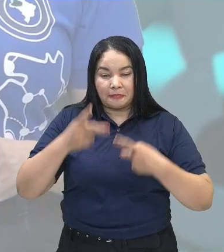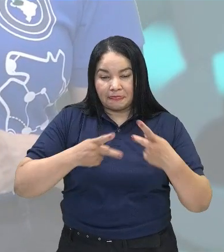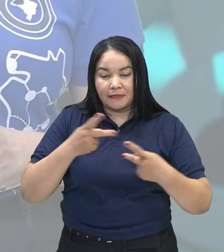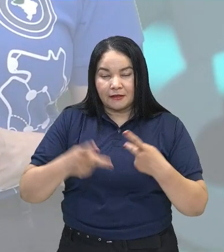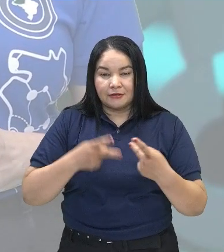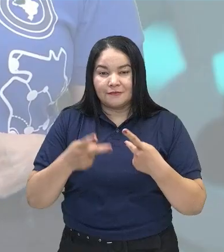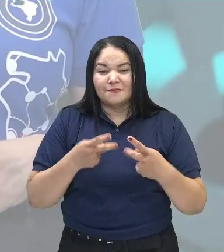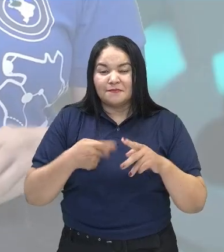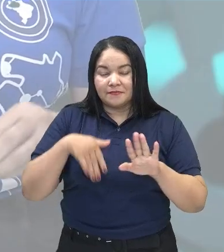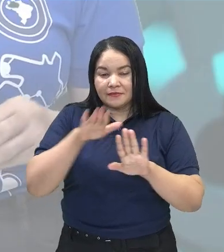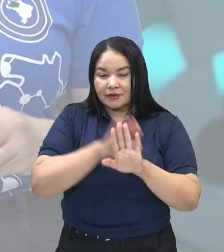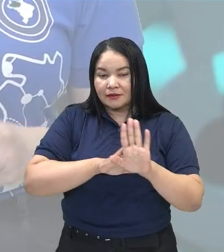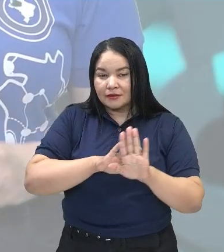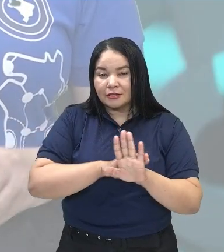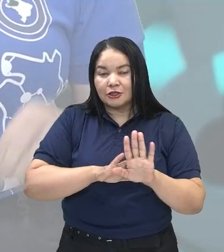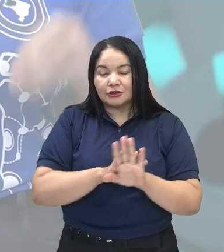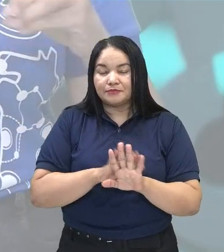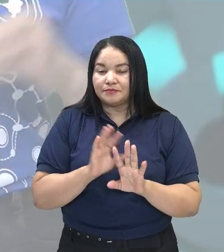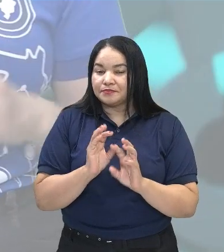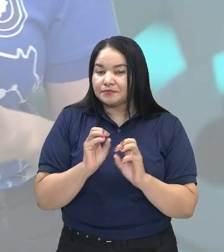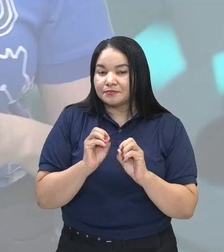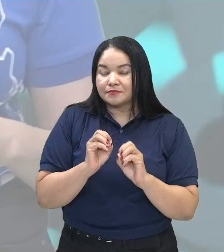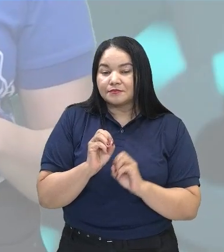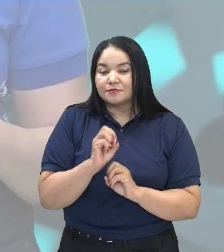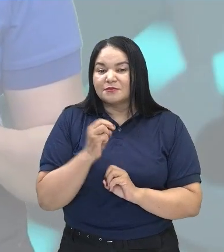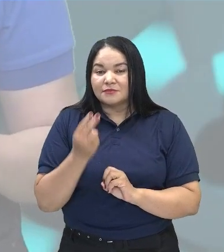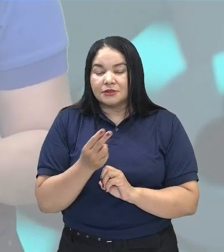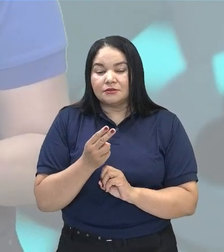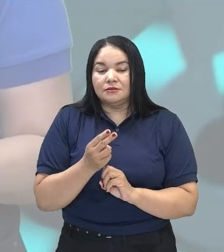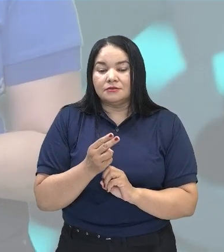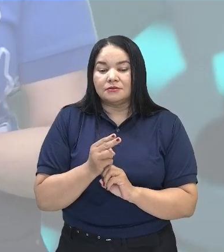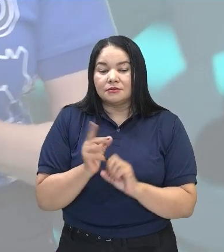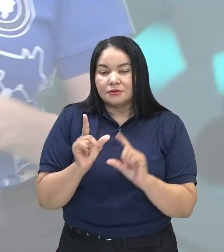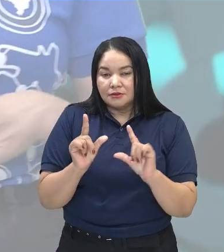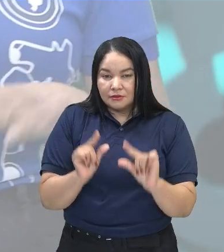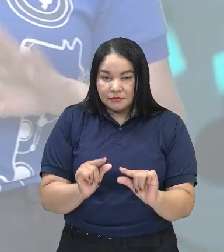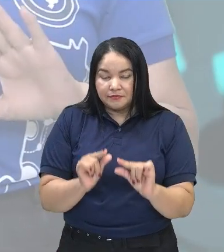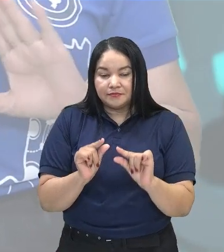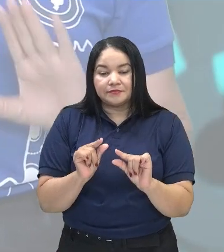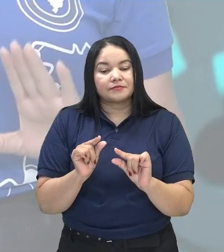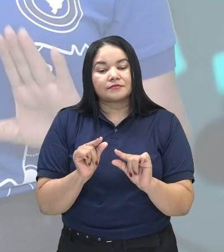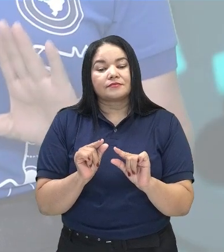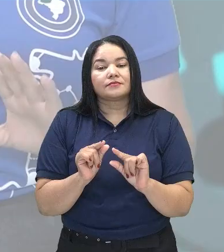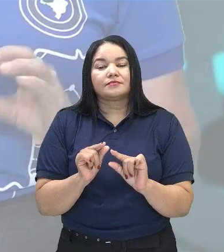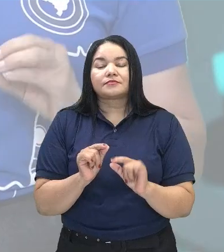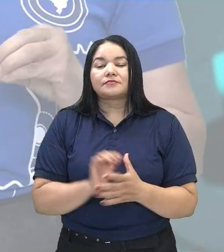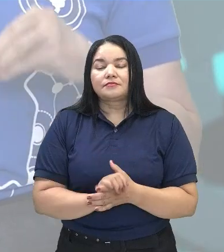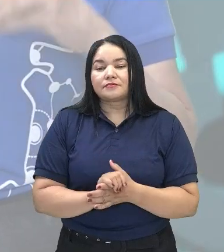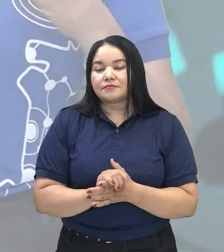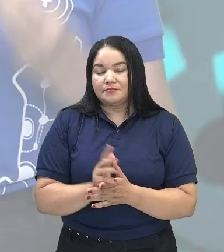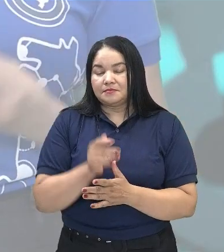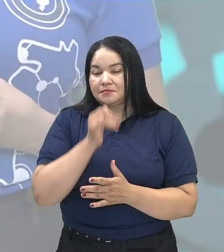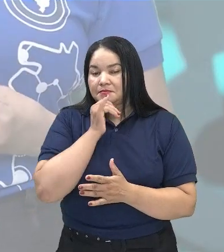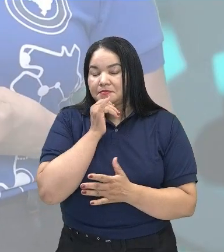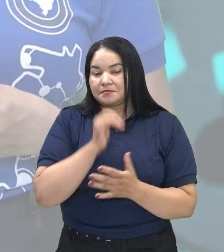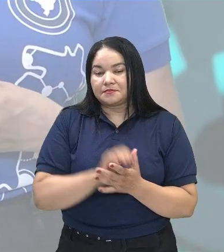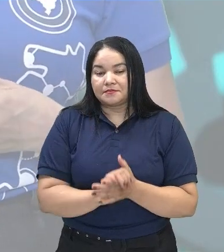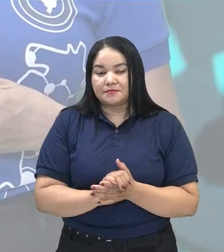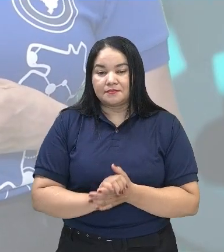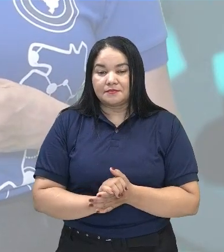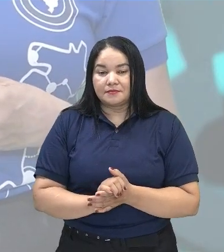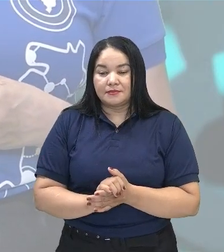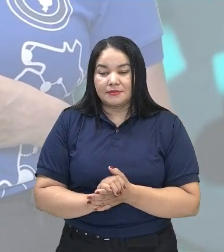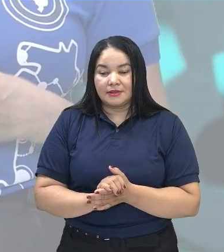ou agradável e menos agressivo. Aí sim, né,